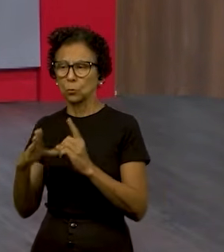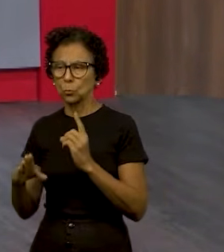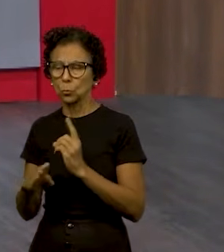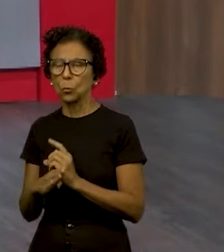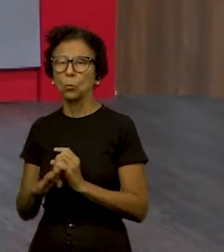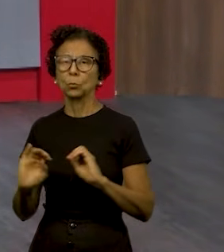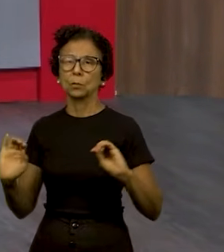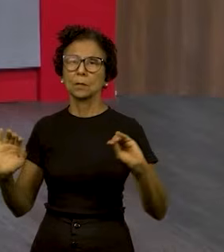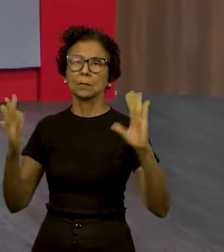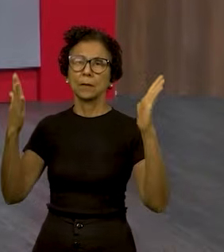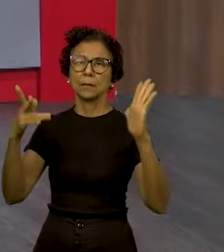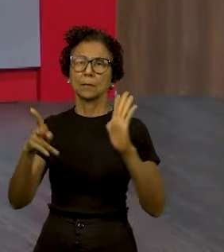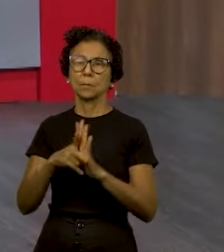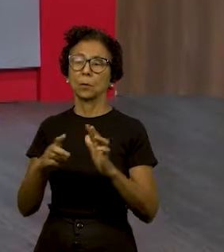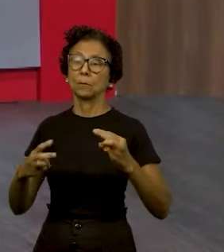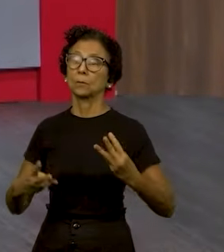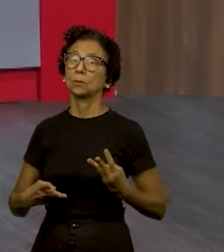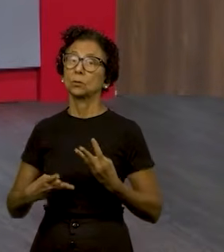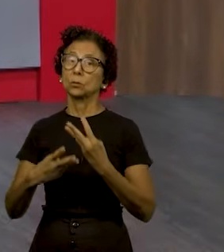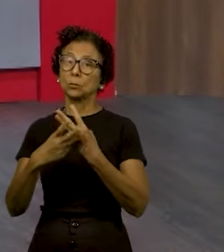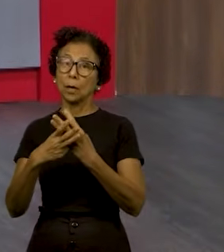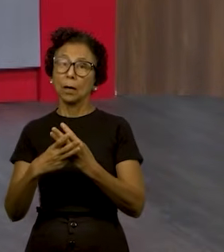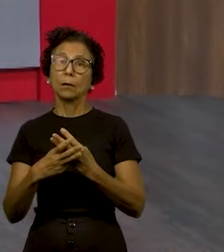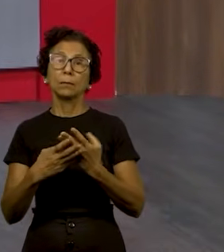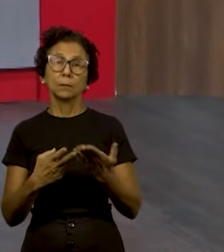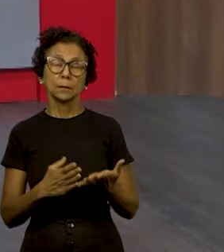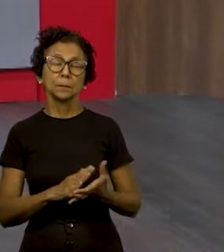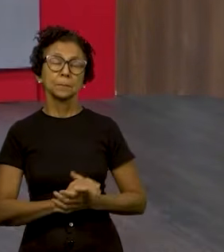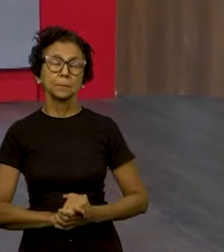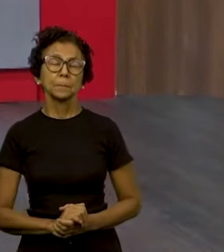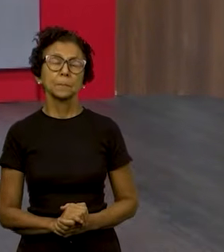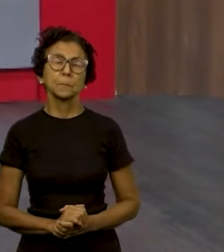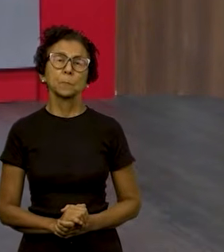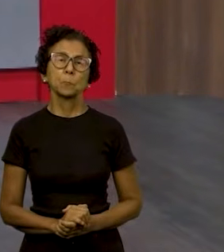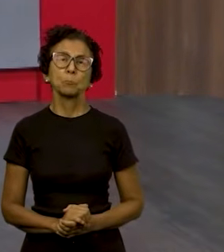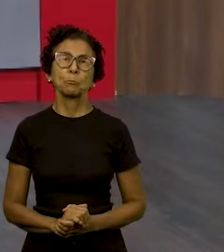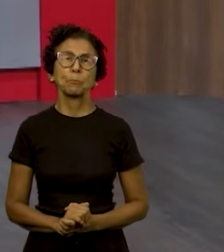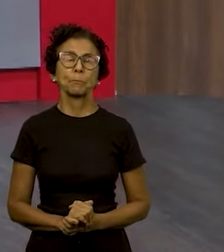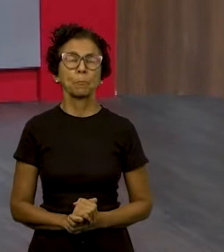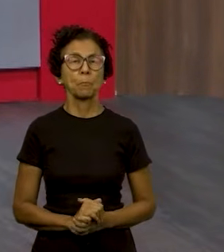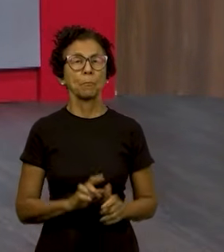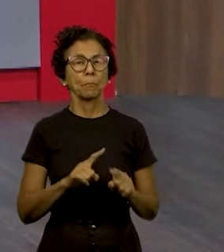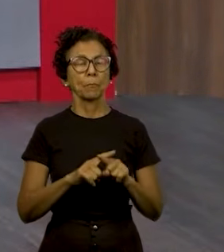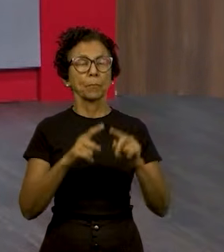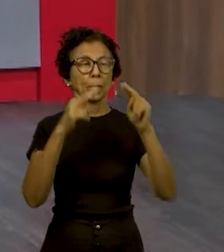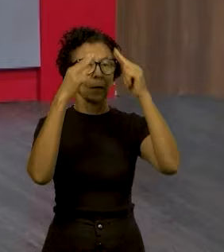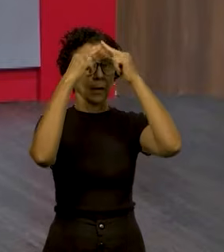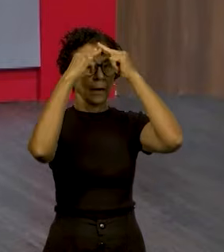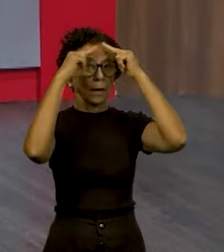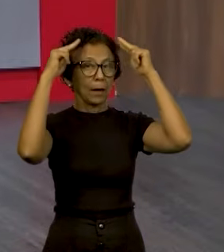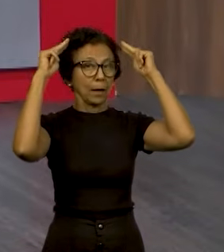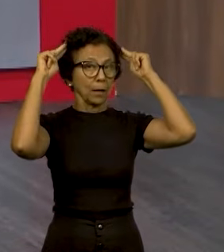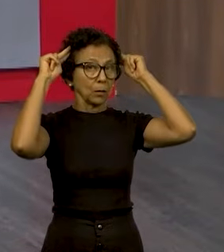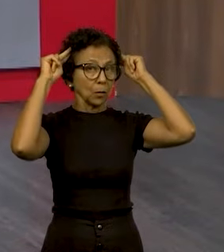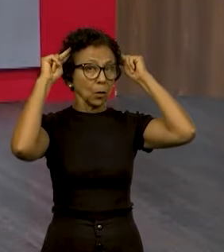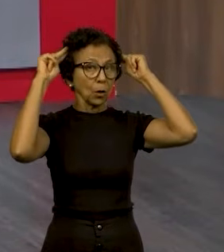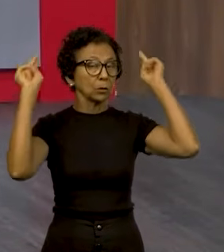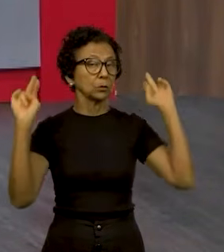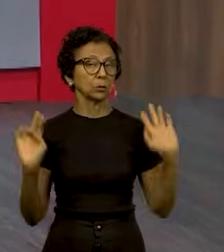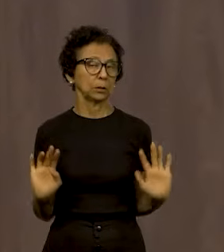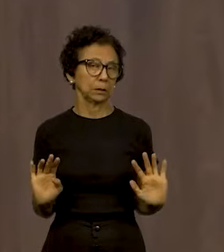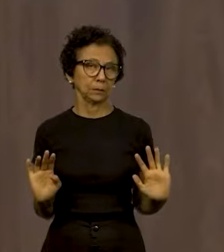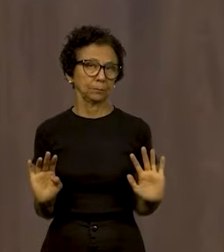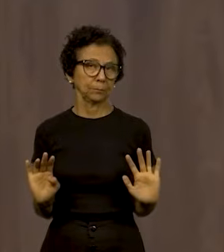cerimônias, das festas judias e o sinédrio aceitava ele. Agora Herodes ele fez uma coisa, Herodes ele